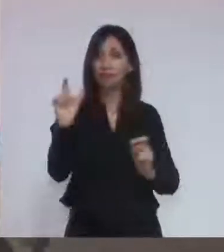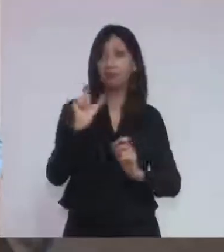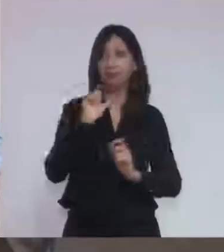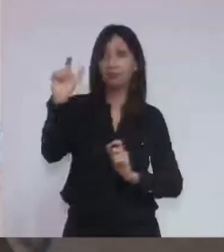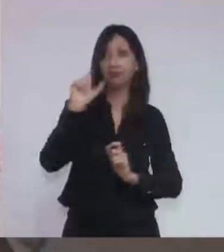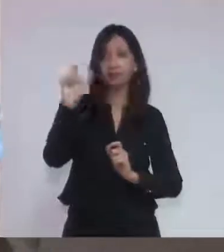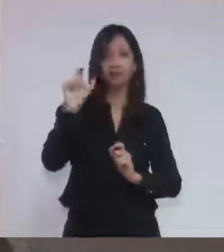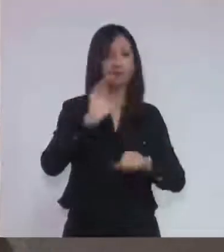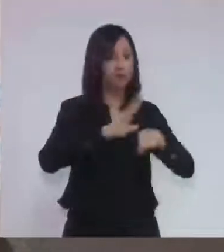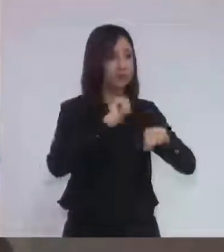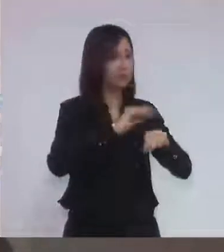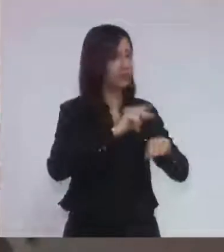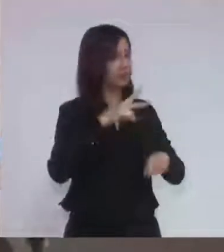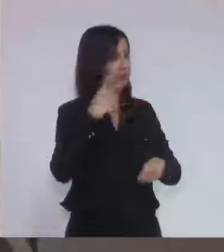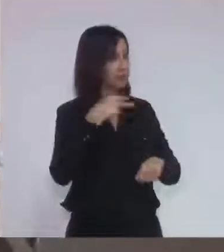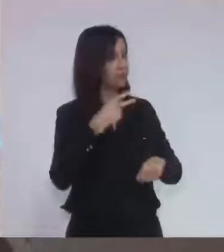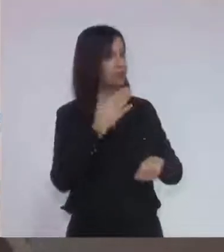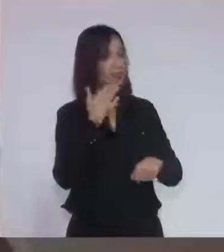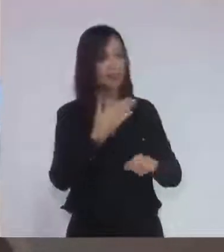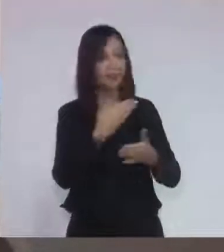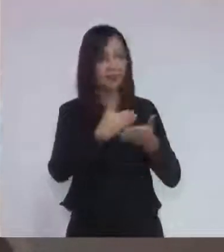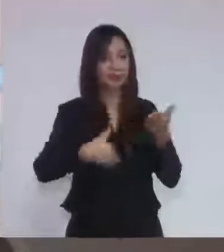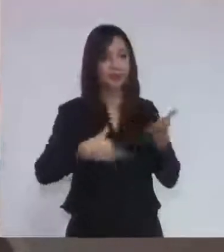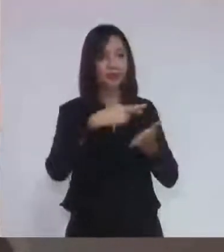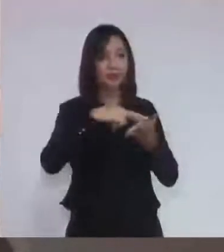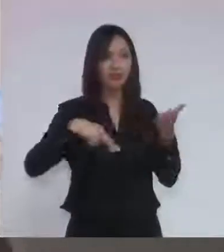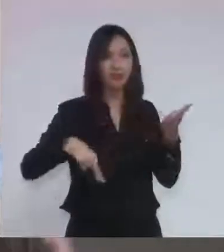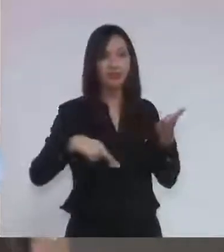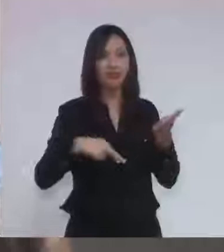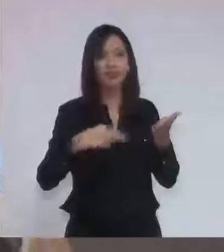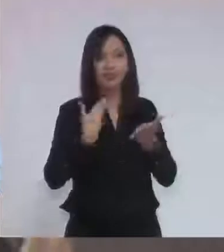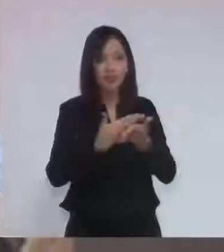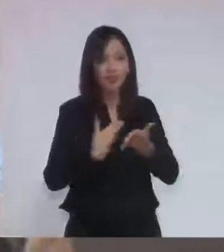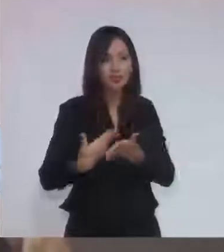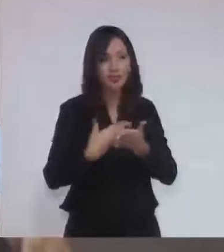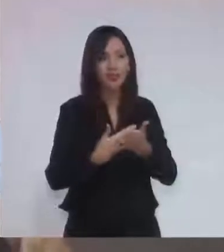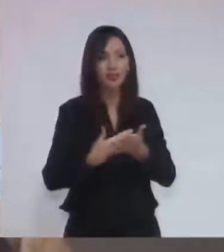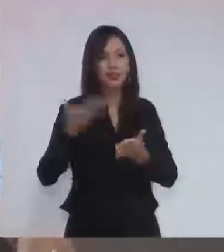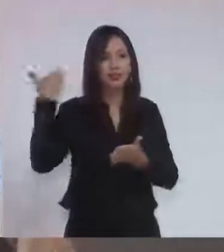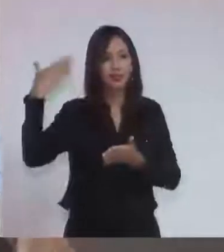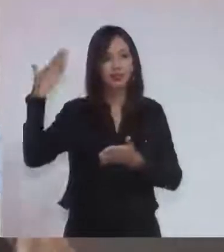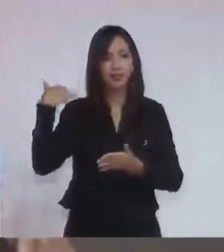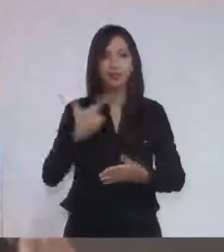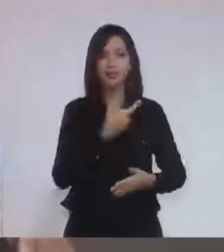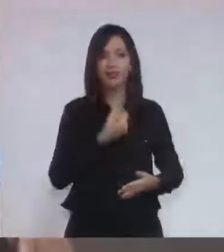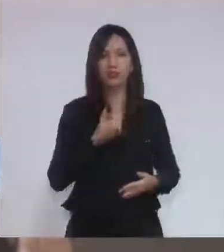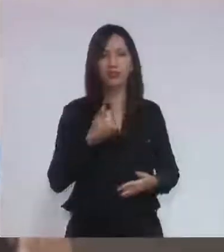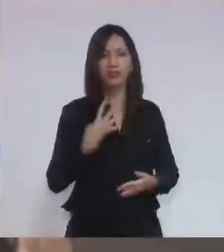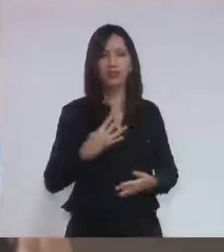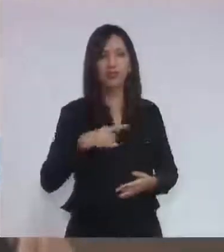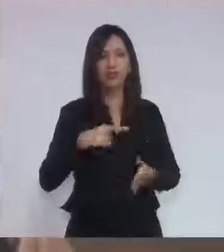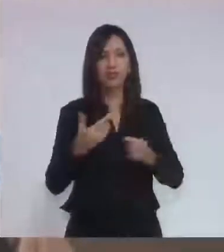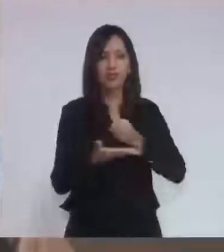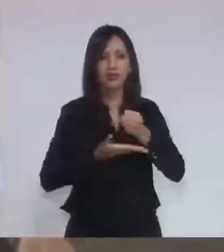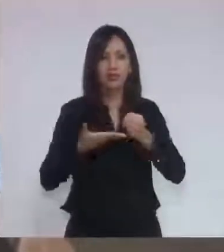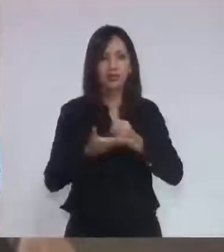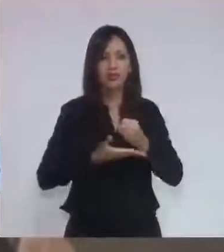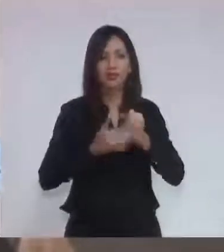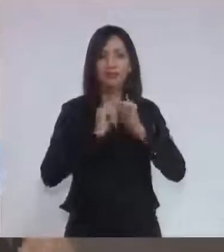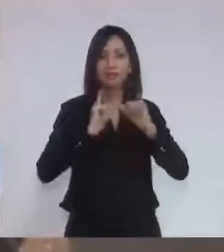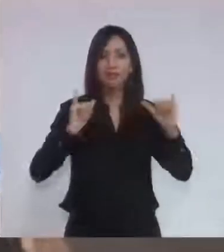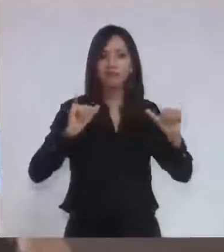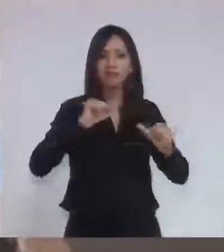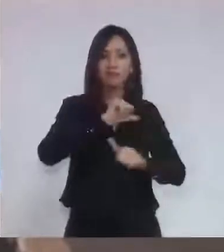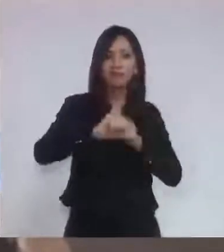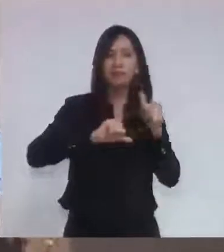também os demais vereadores, eu vou colocar um requerimento pedindo esse estudo que foi realizado lá em 2014, com base em que informação foi